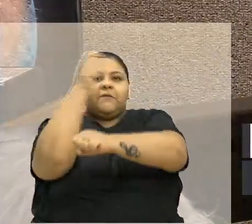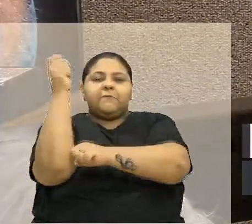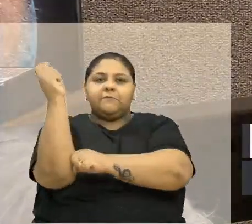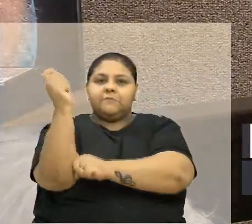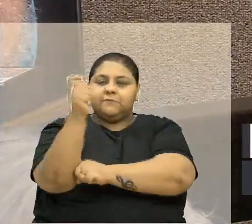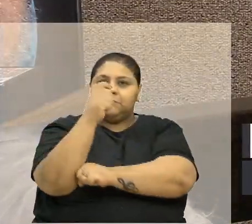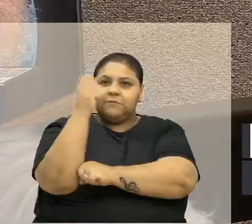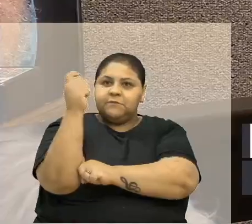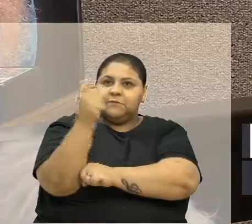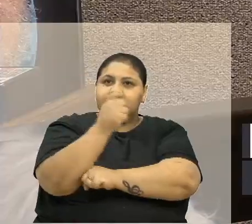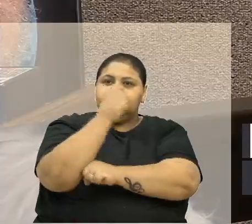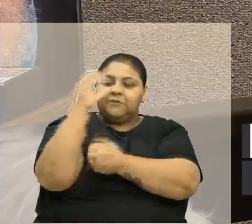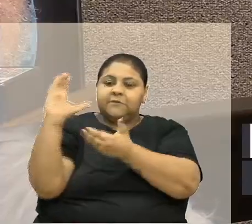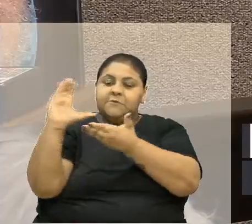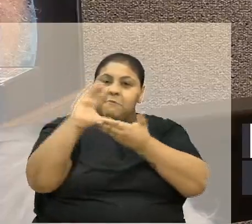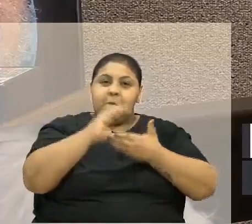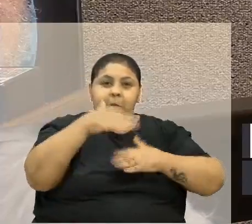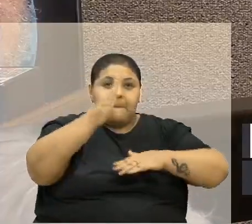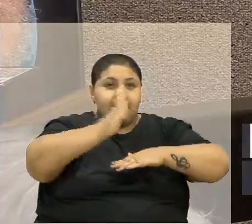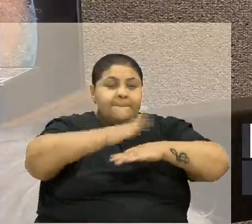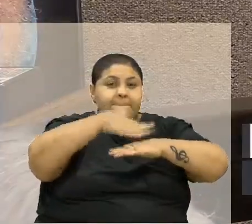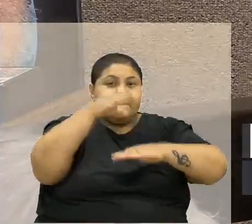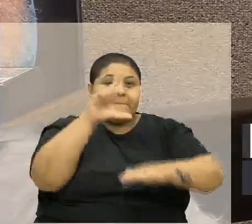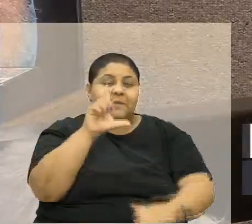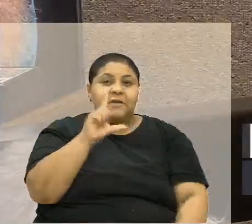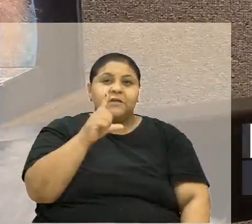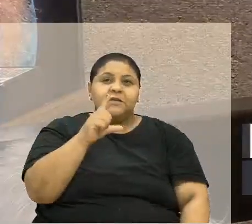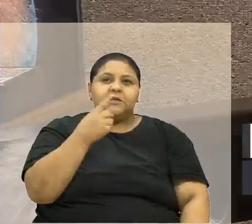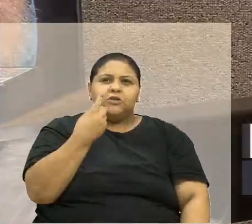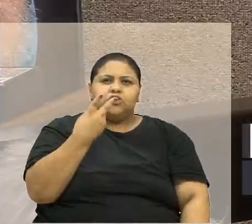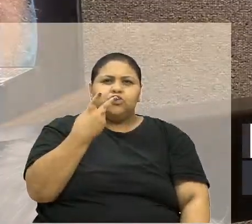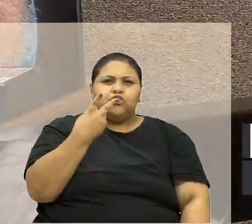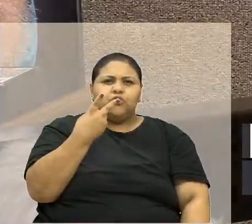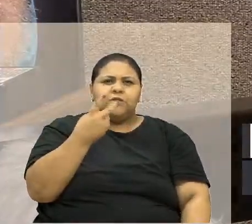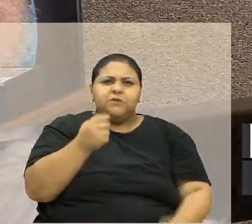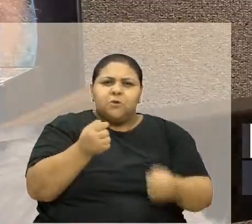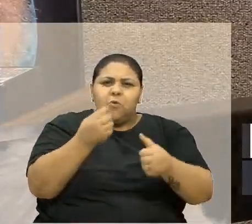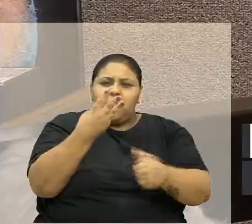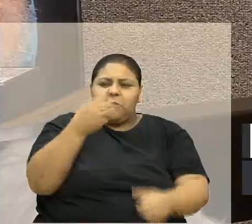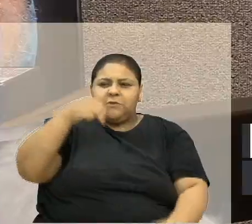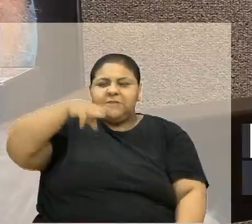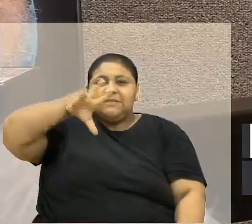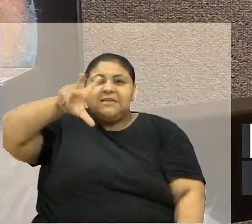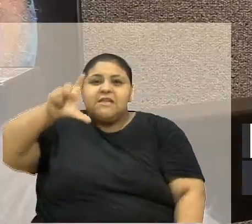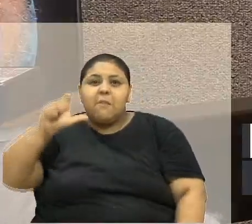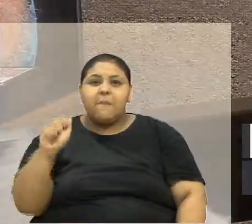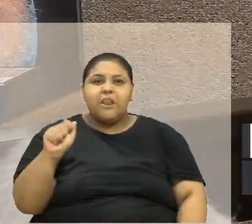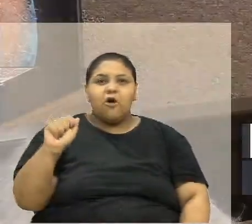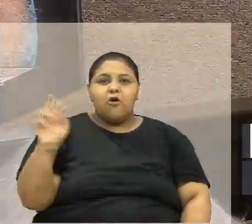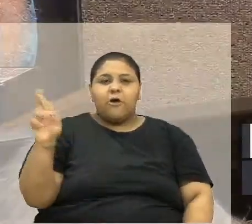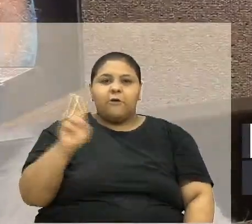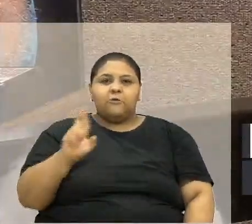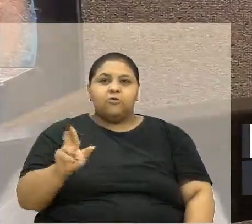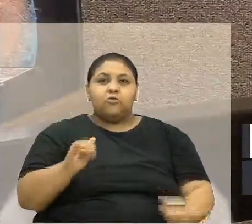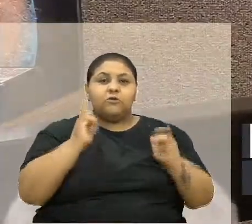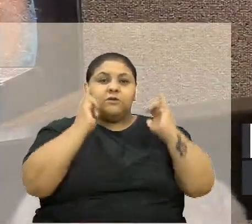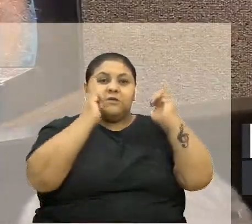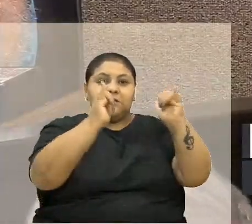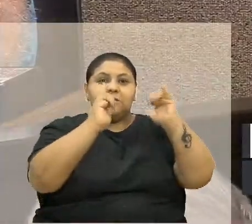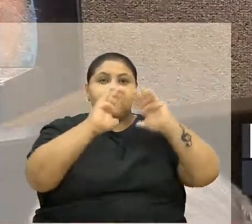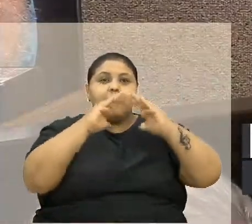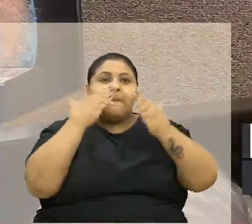investido mais de 2 milhões, quase perto de 3 milhões, com transporte público escolar